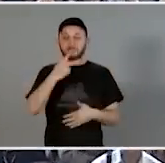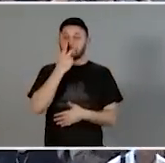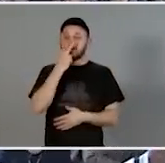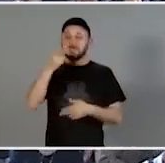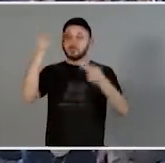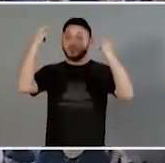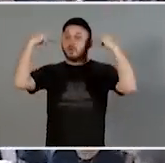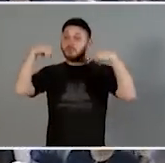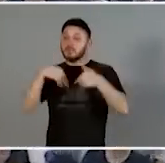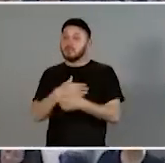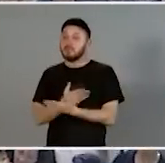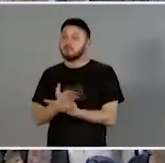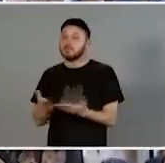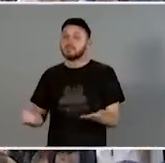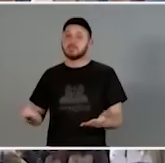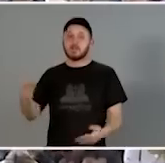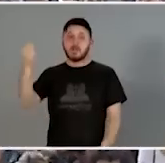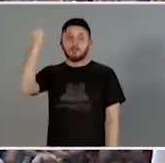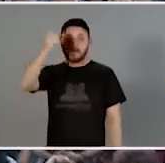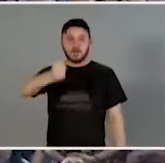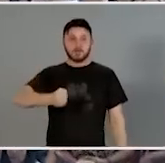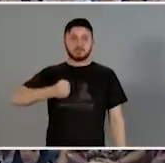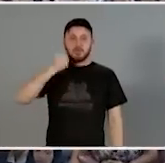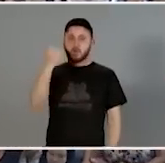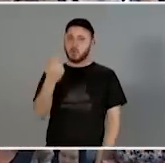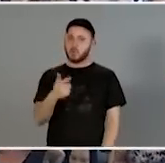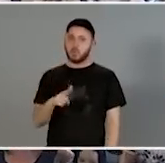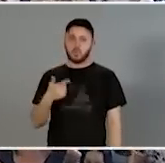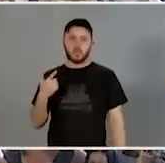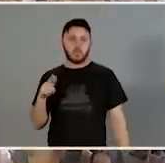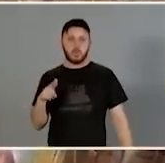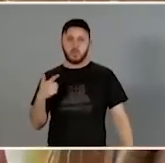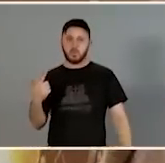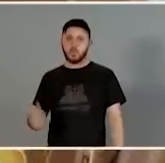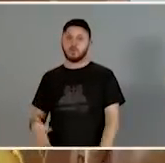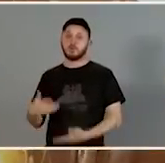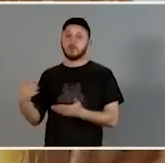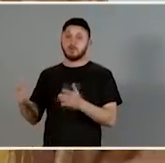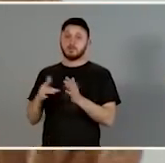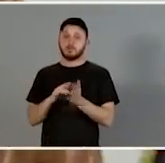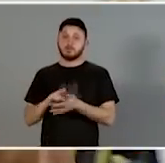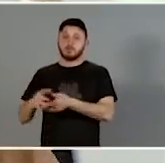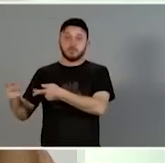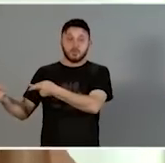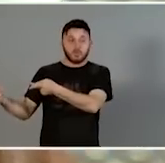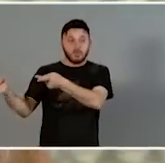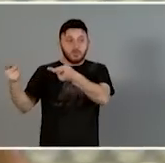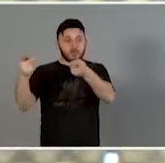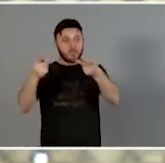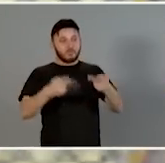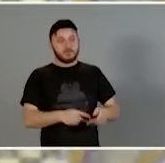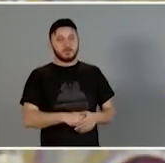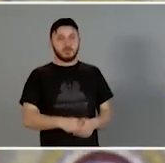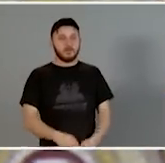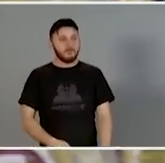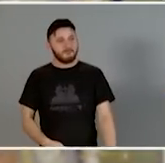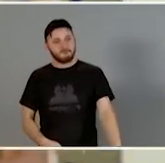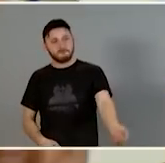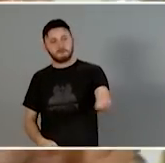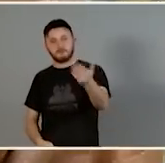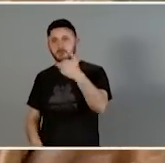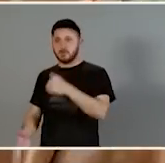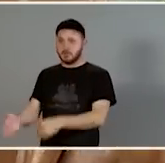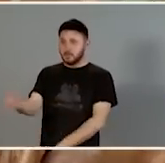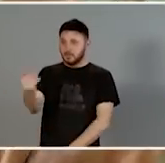compaixão que o convite então lançou: vinde a mim,